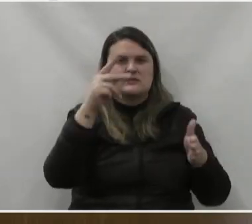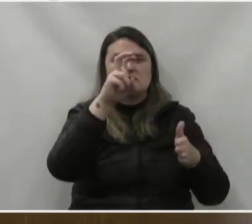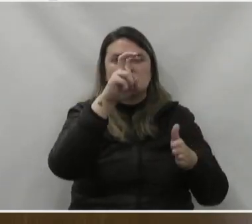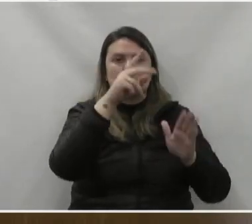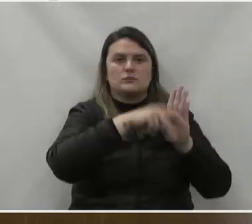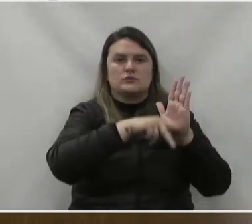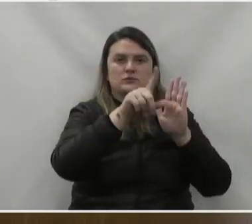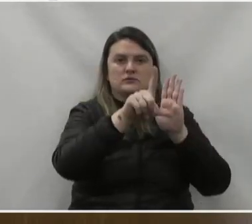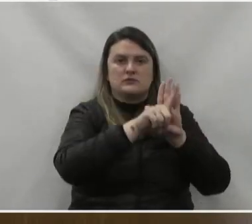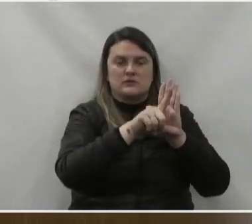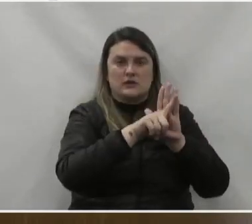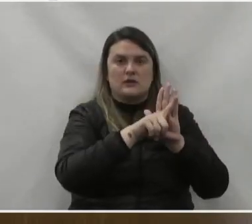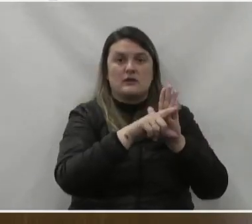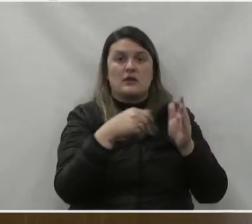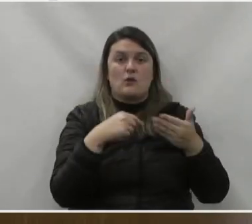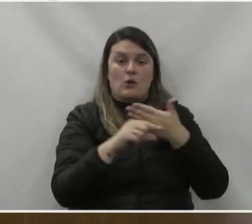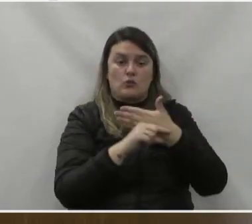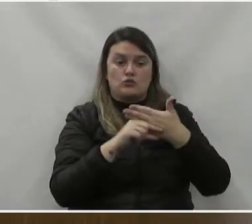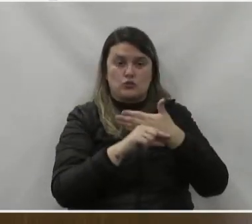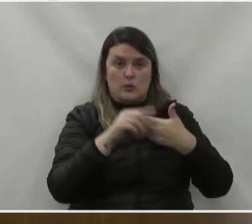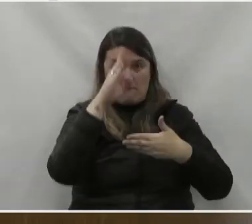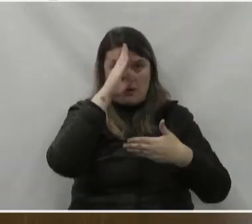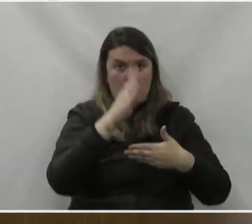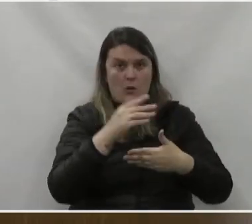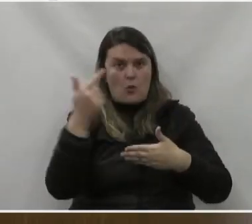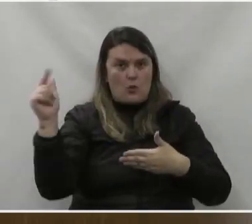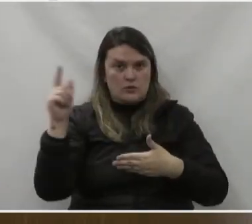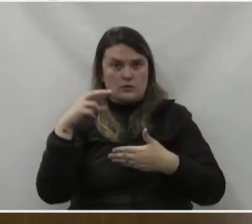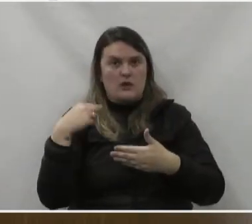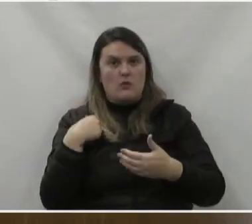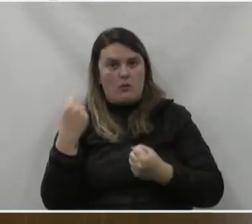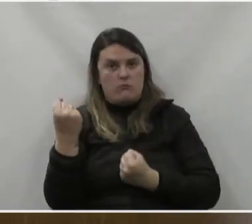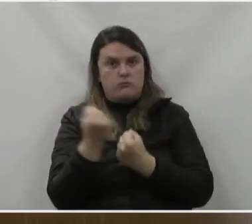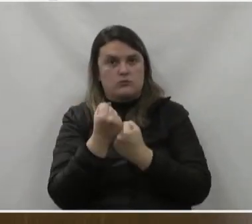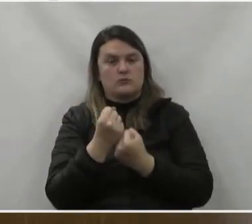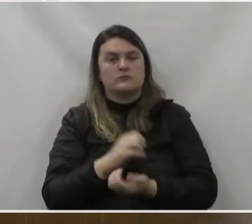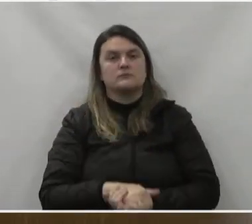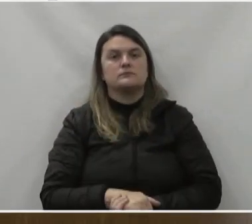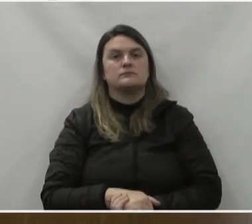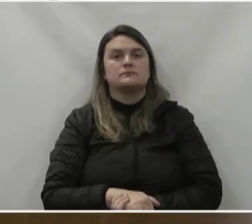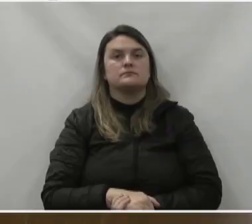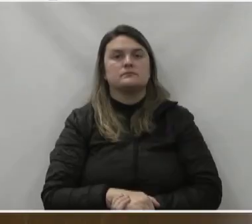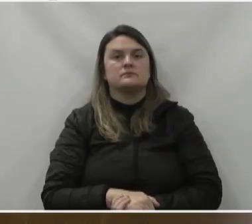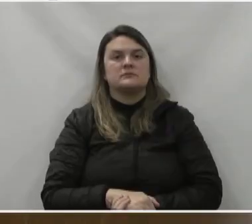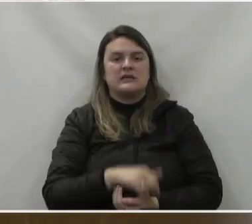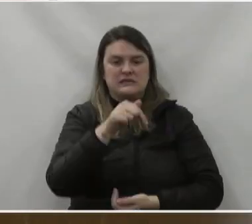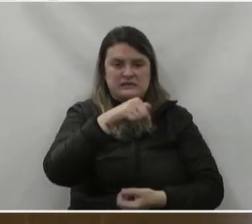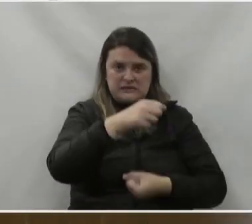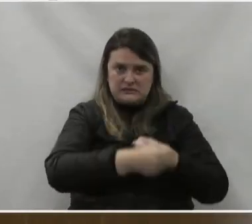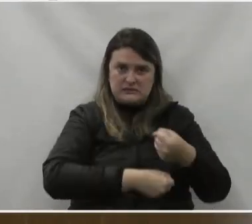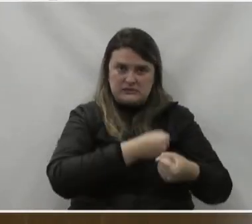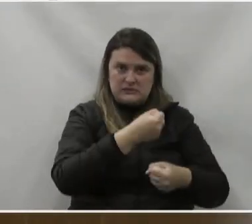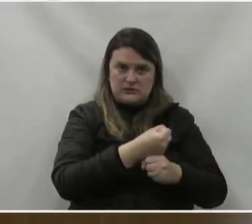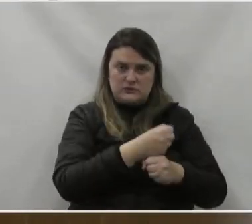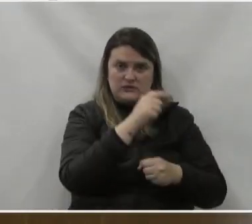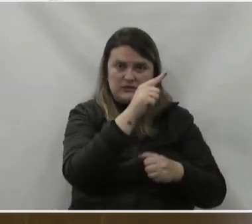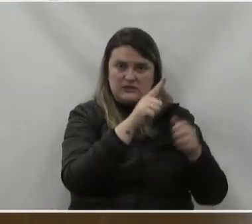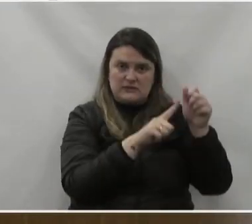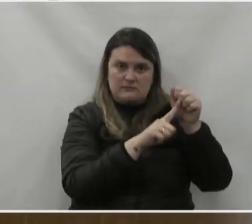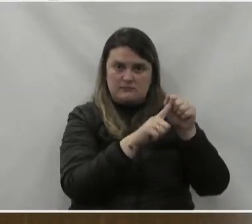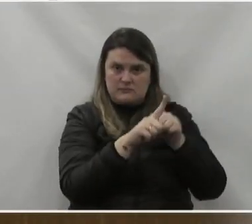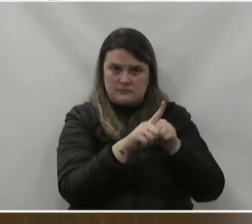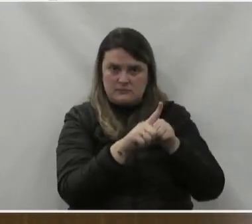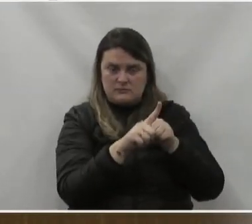de lei, que eu fui como autor principal, e mais vários outros que eu apoiei. Então, nesse ano agora, em 7 meses de